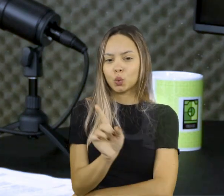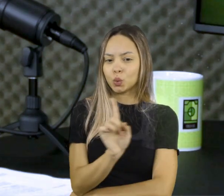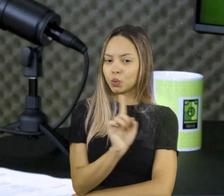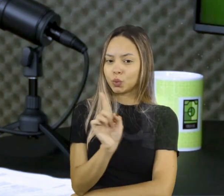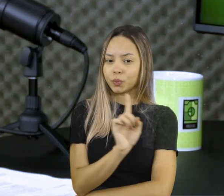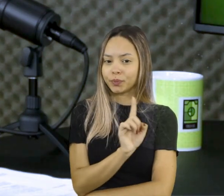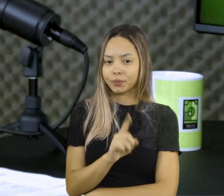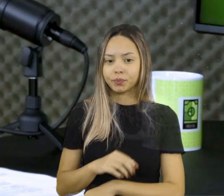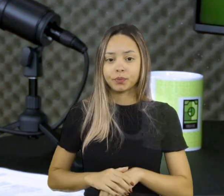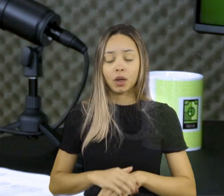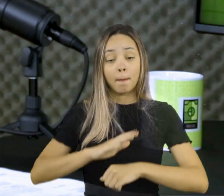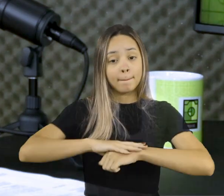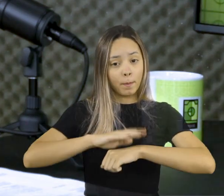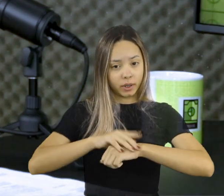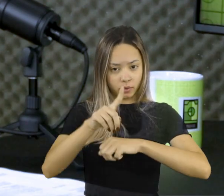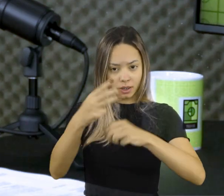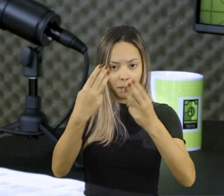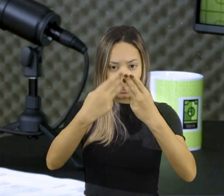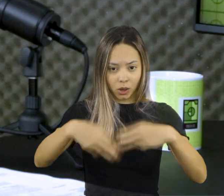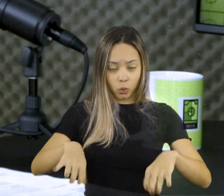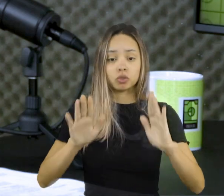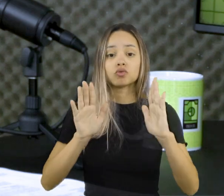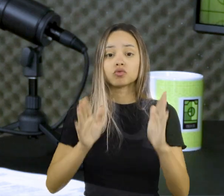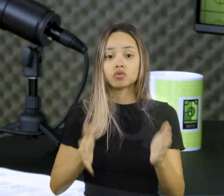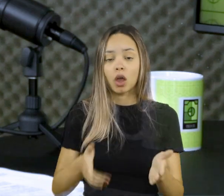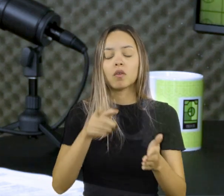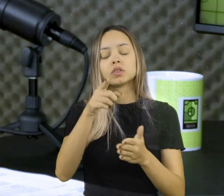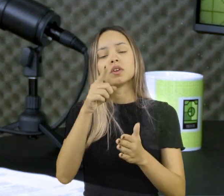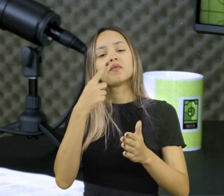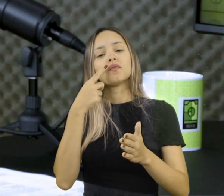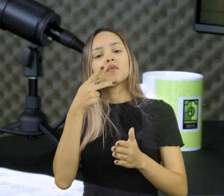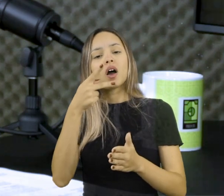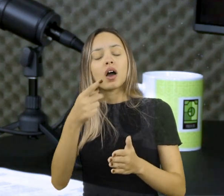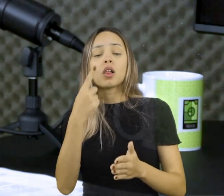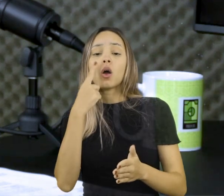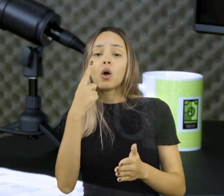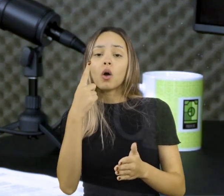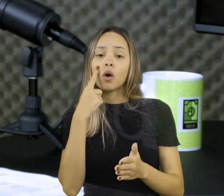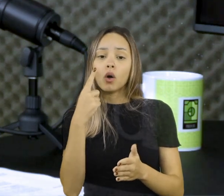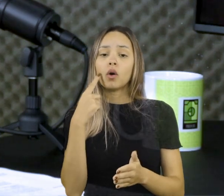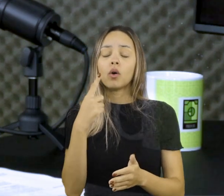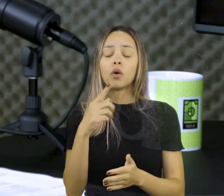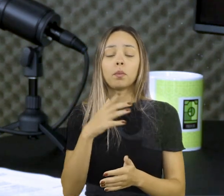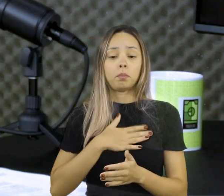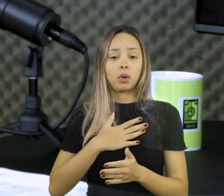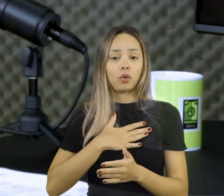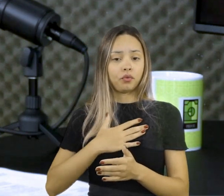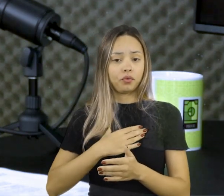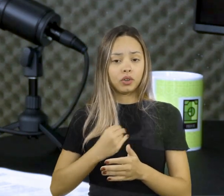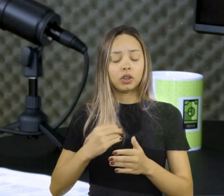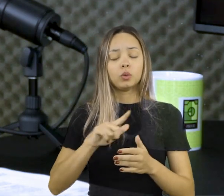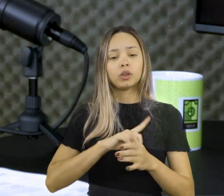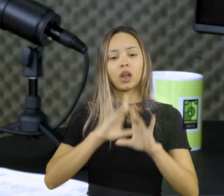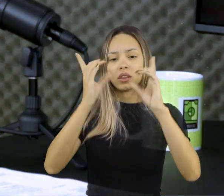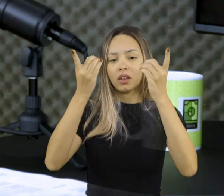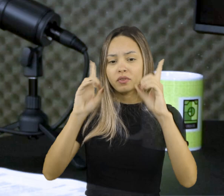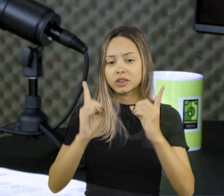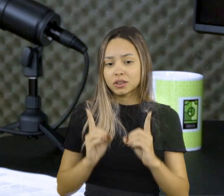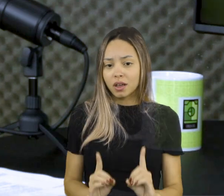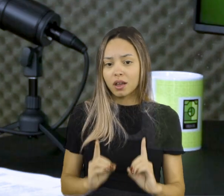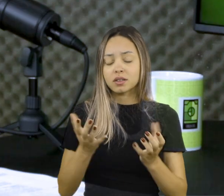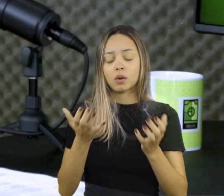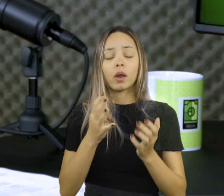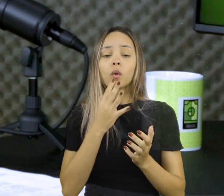olha, meu filho tem deficiência, eu gostaria de saber quem é a professora do AEE. Não tem? Conversa com